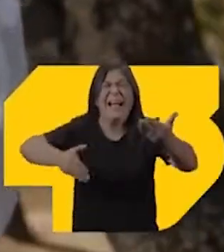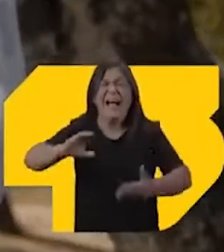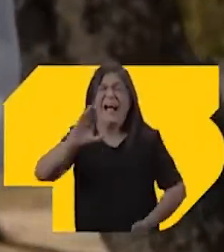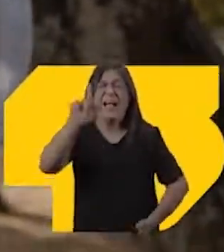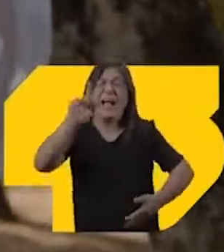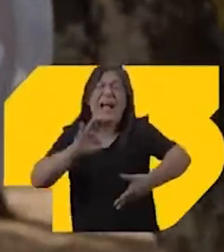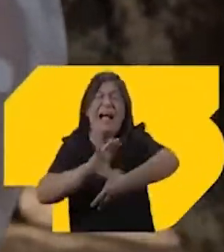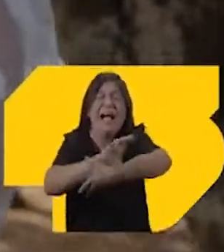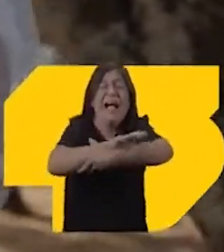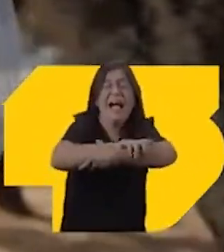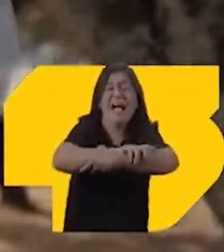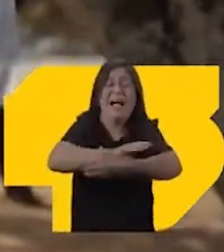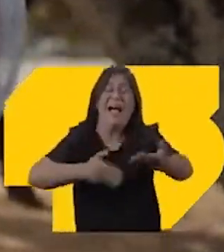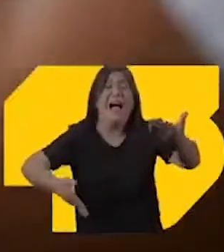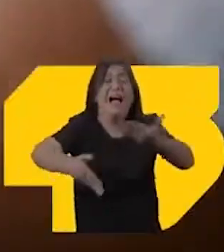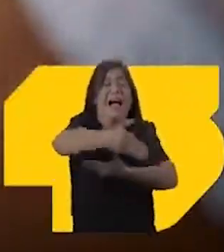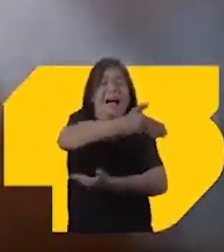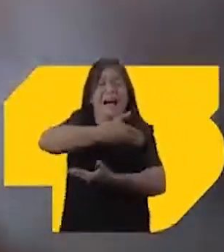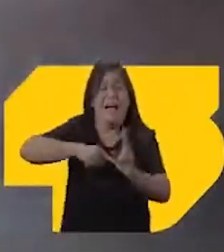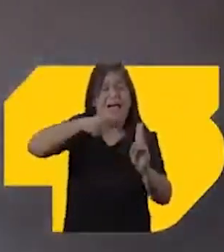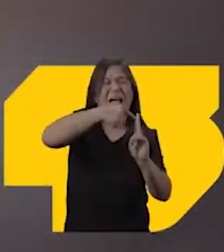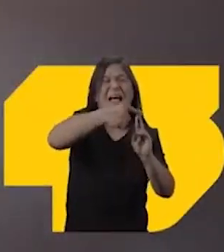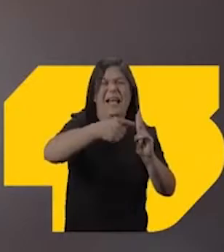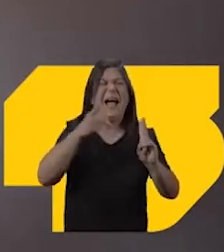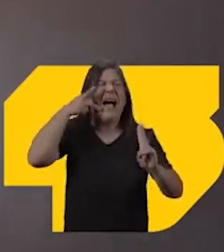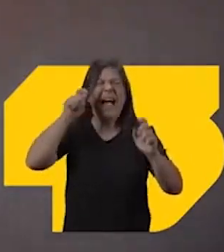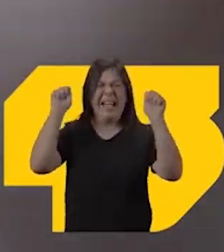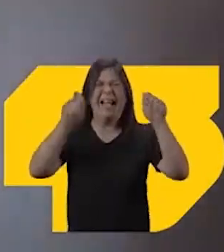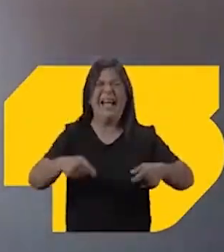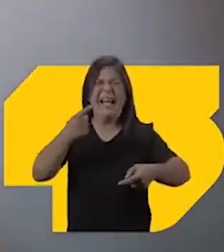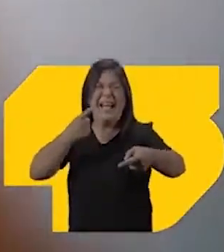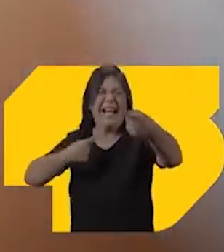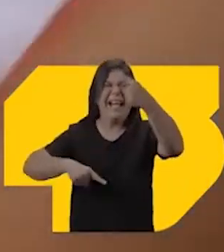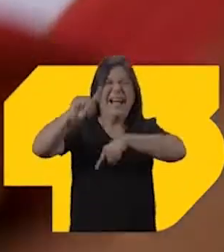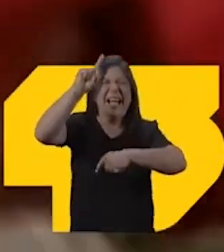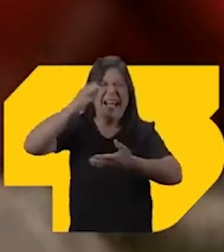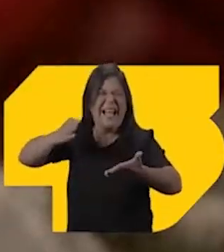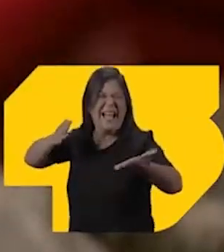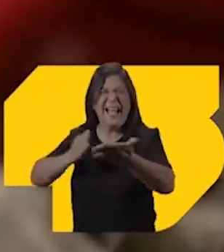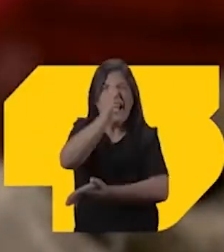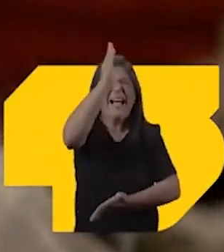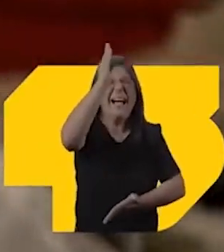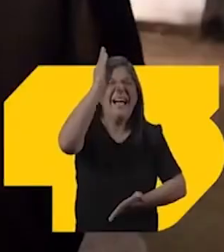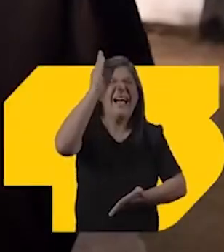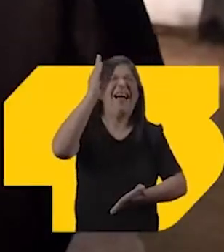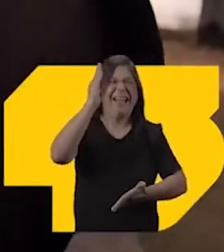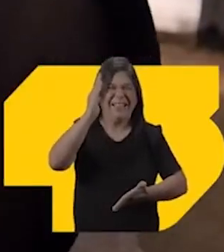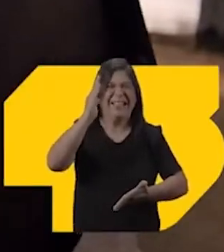tá com Campina. Com essa dupla, Paraíba já